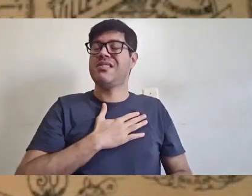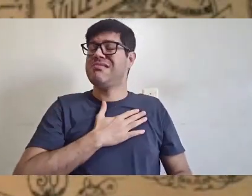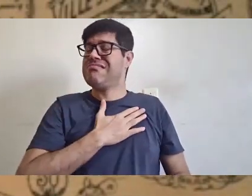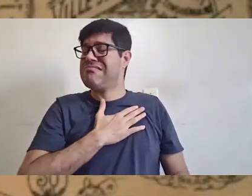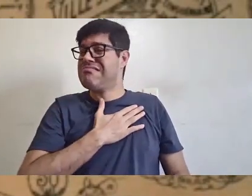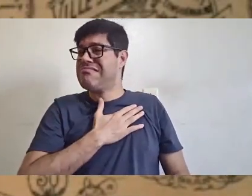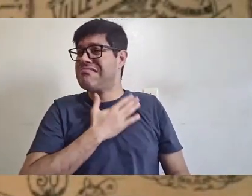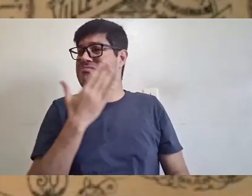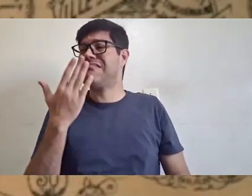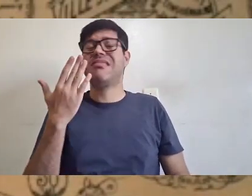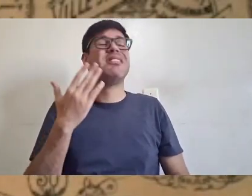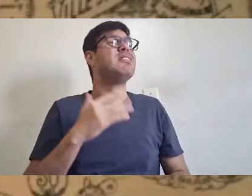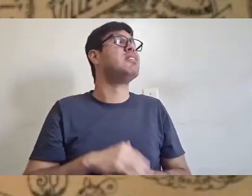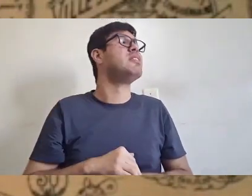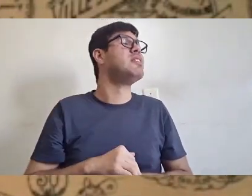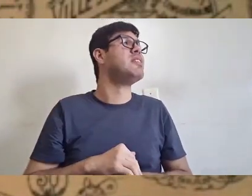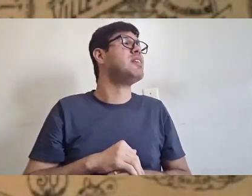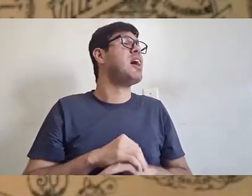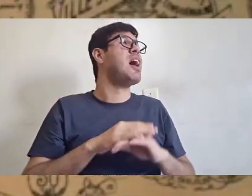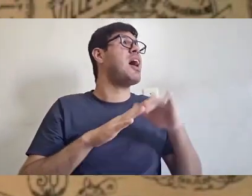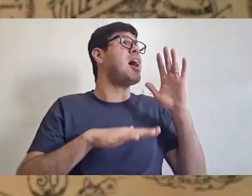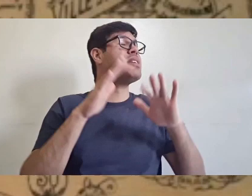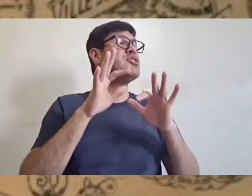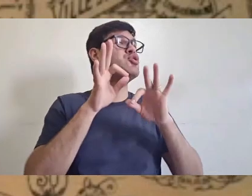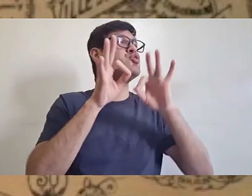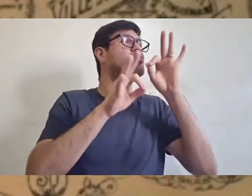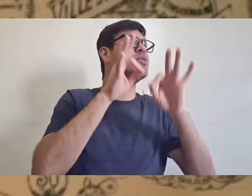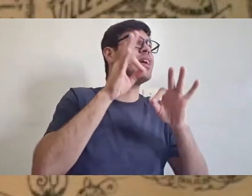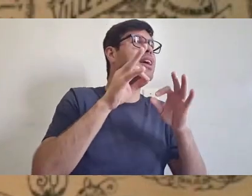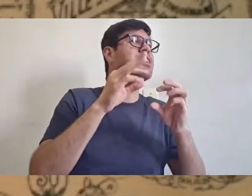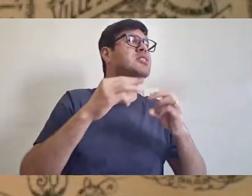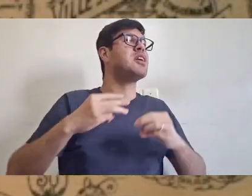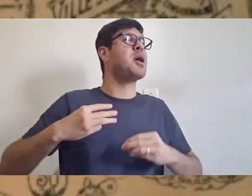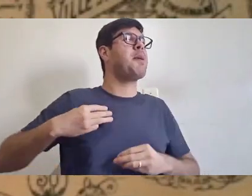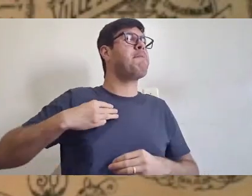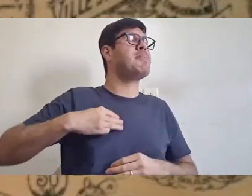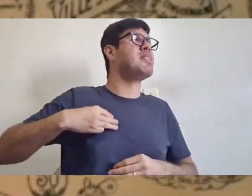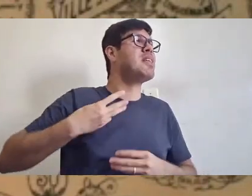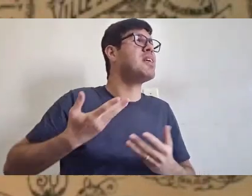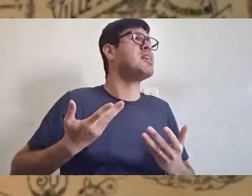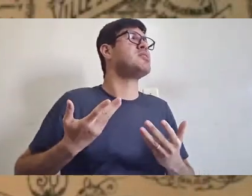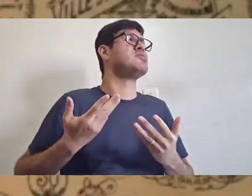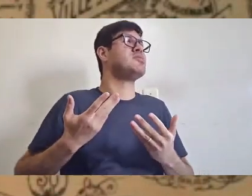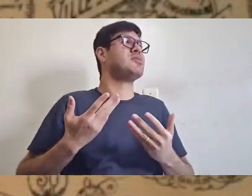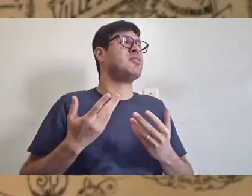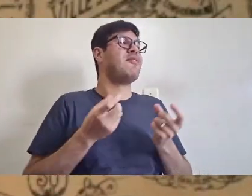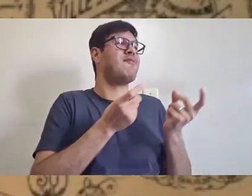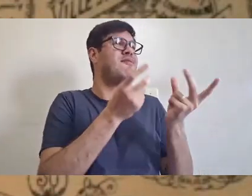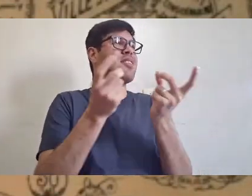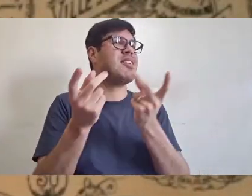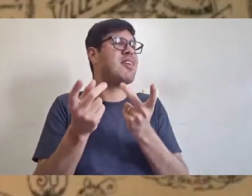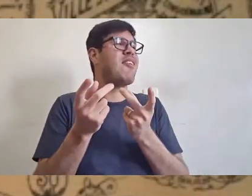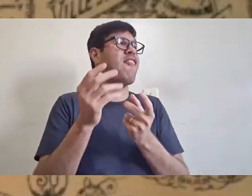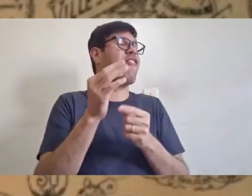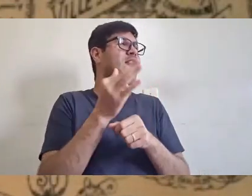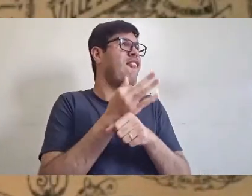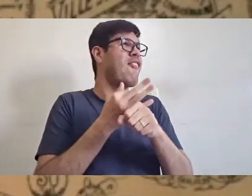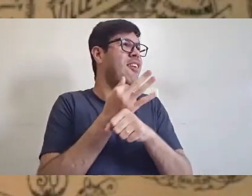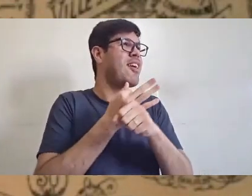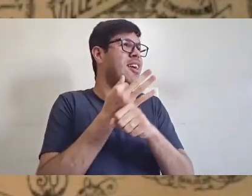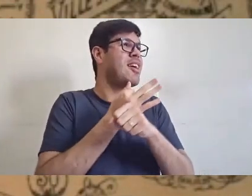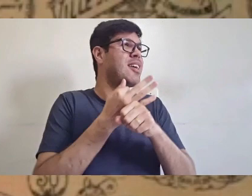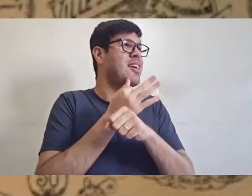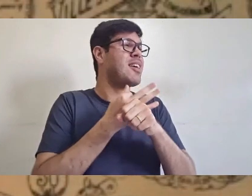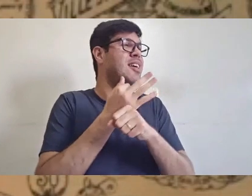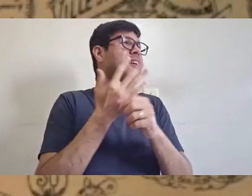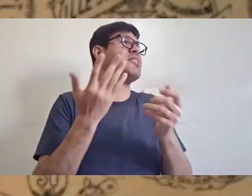absurda, entendeu? Juiz, por exemplo, um magistrado, um ministro, vendendo suas férias.